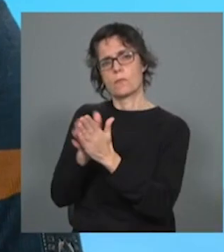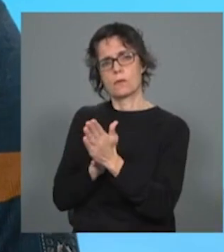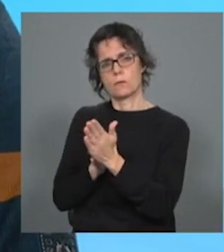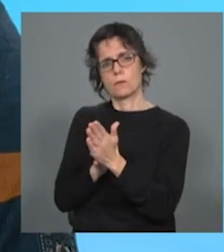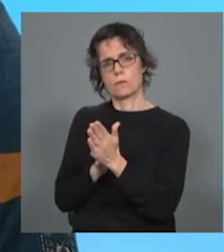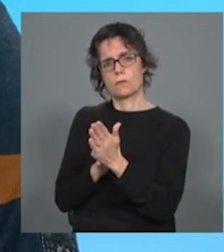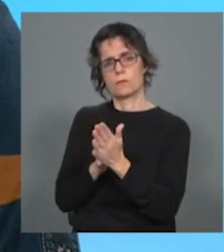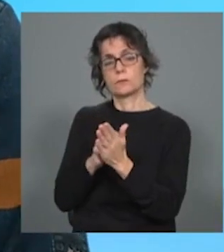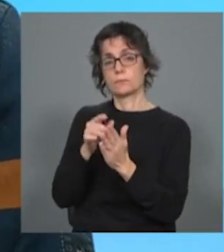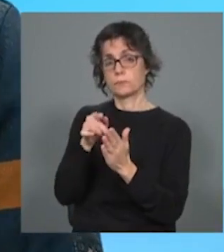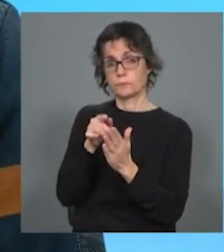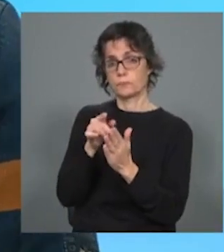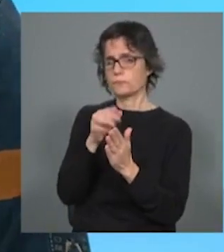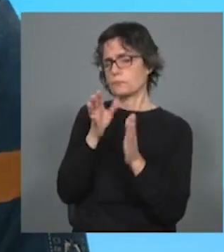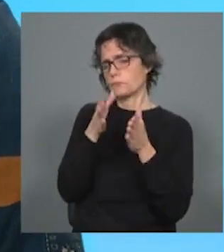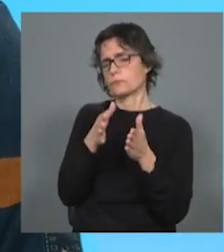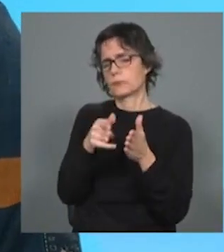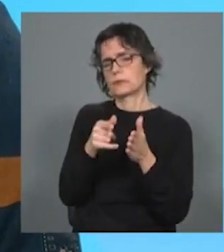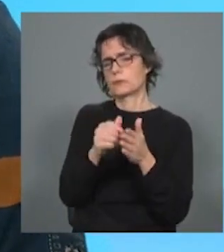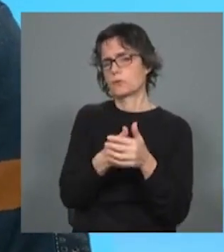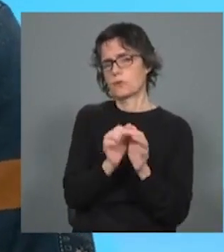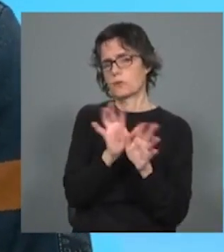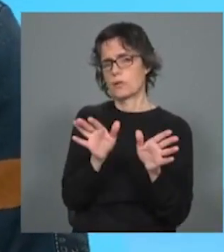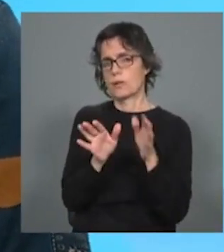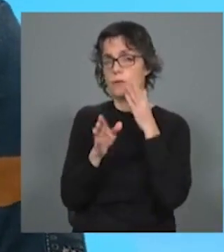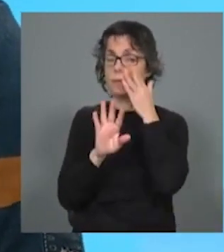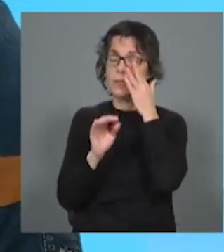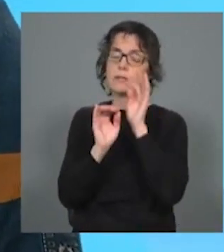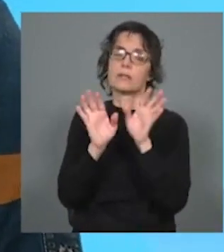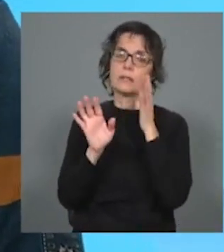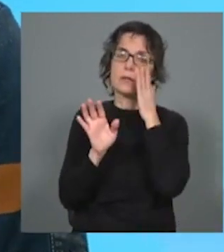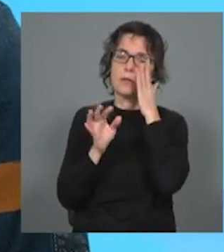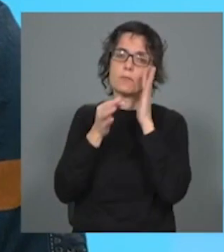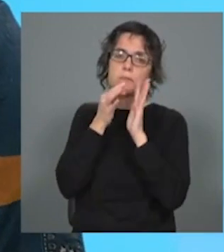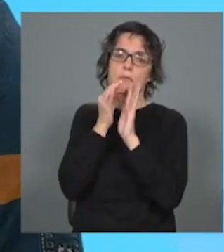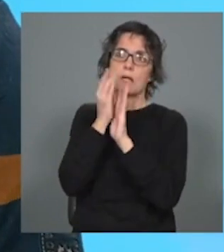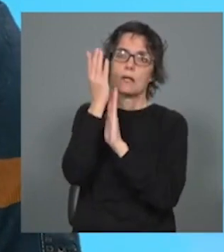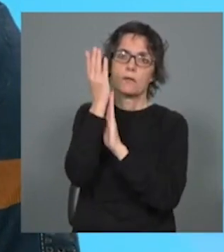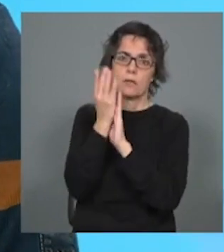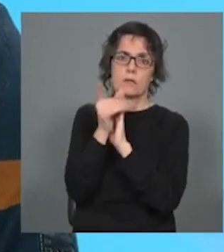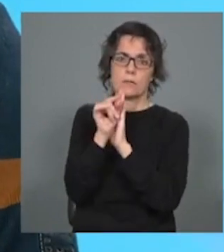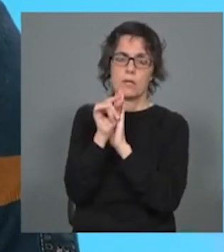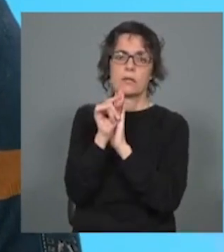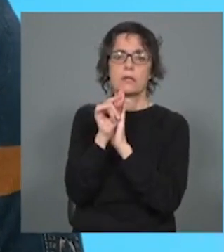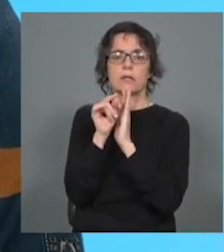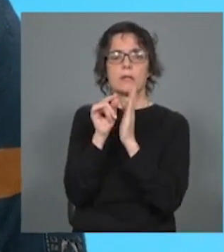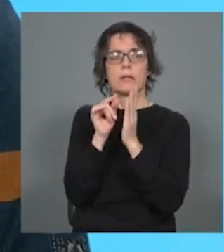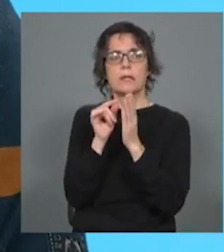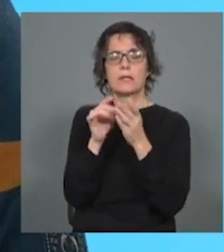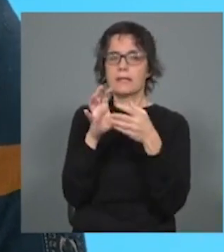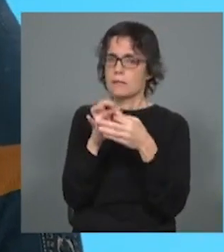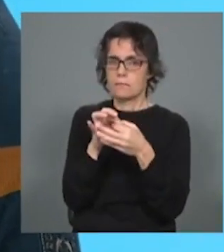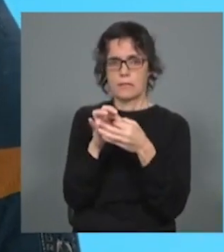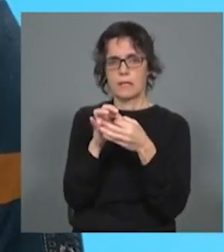ênfase seja sobretudo o Evangelho, mas sendo liturgia da palavra, elas cruzam-se e sintonizam-se.